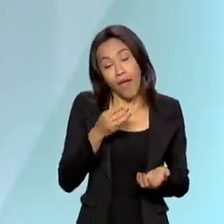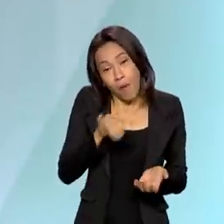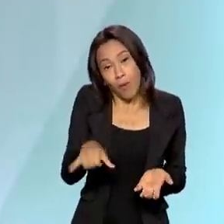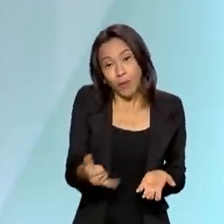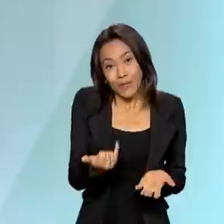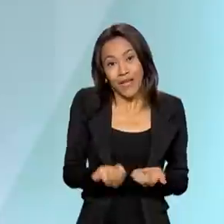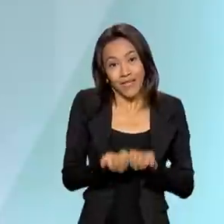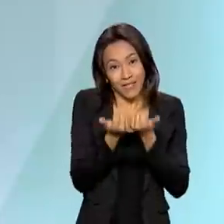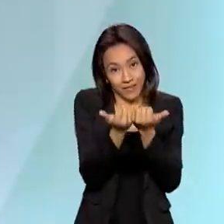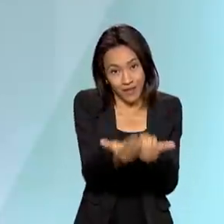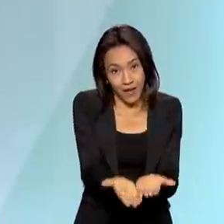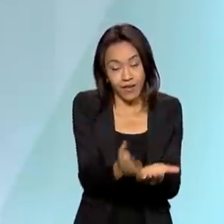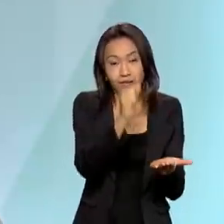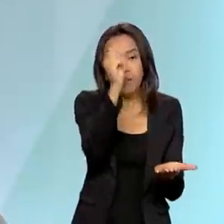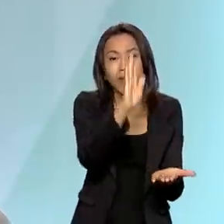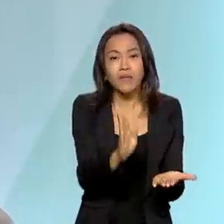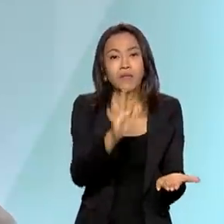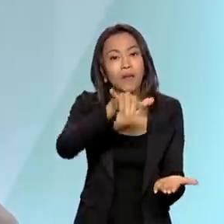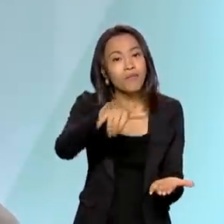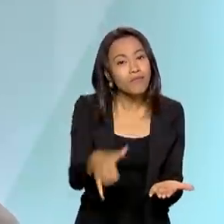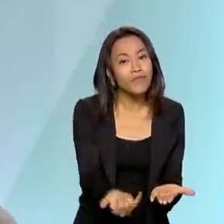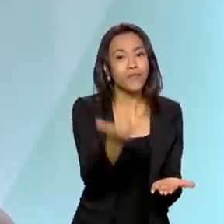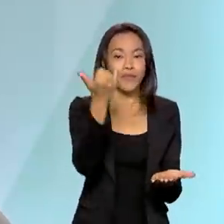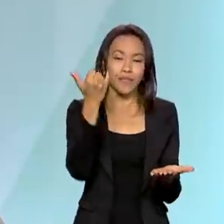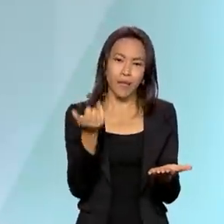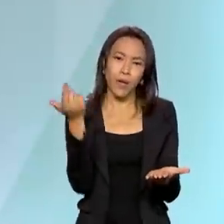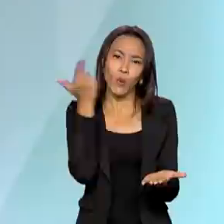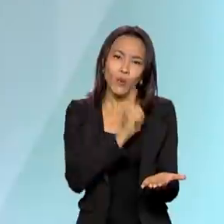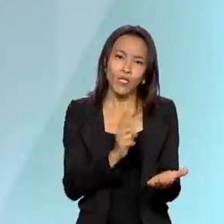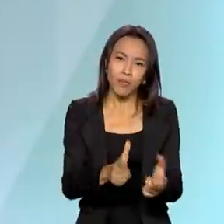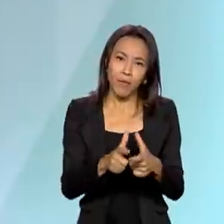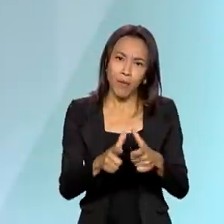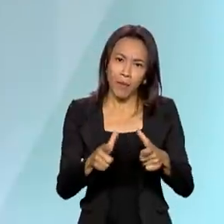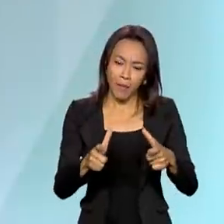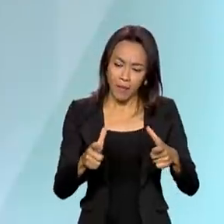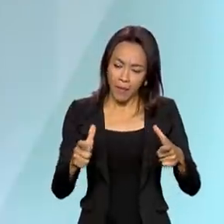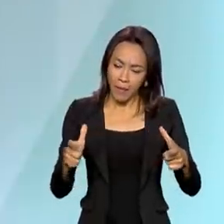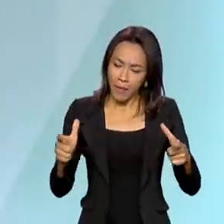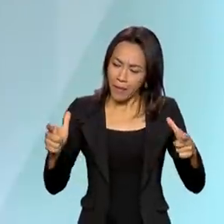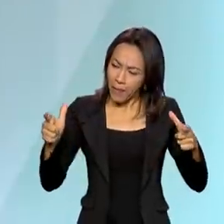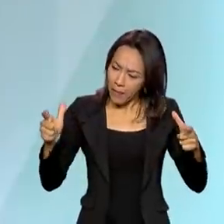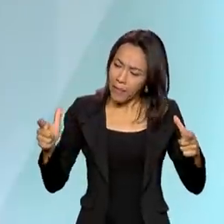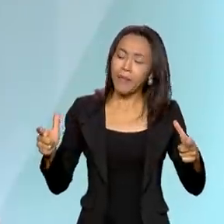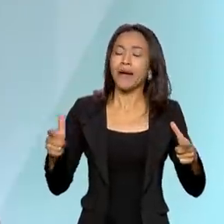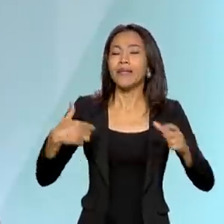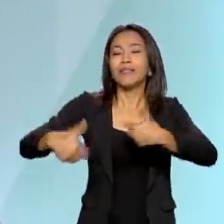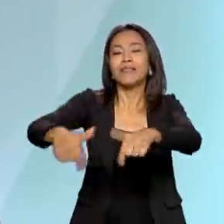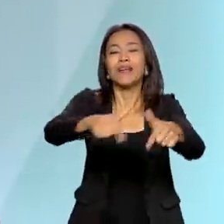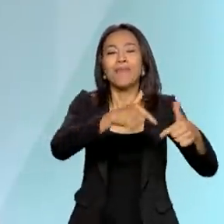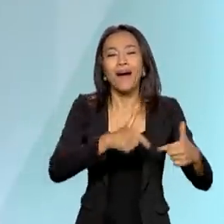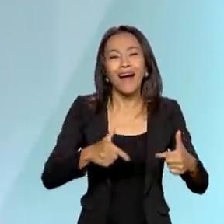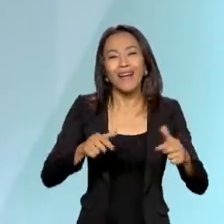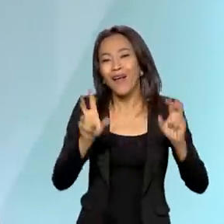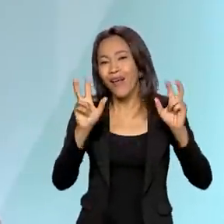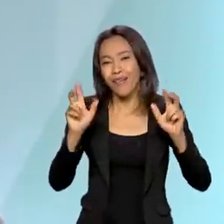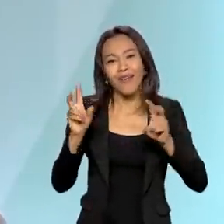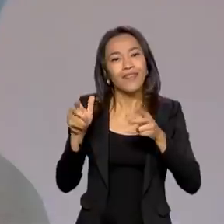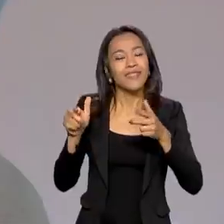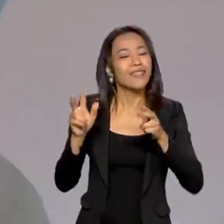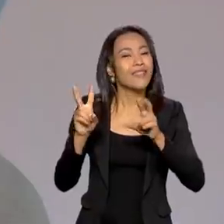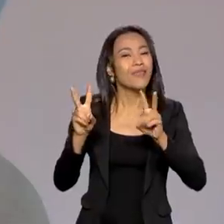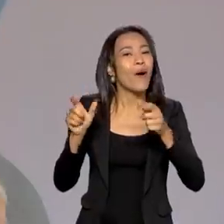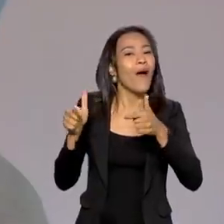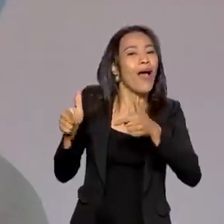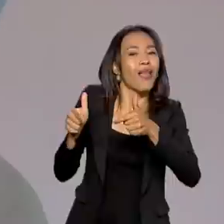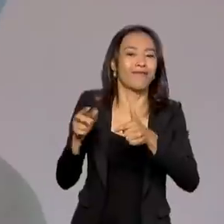Brasil tem que aproveitar ela para sim conseguir gerar crescimento, crescimento verde, geração de empregos verdes aqui em todo o território.